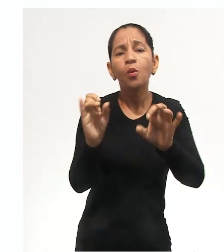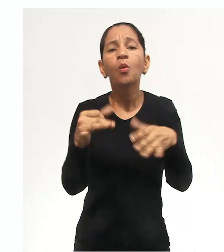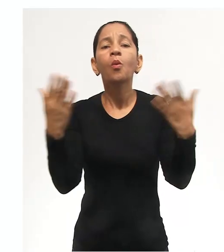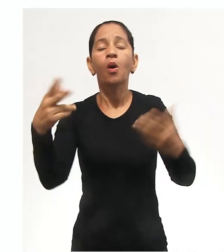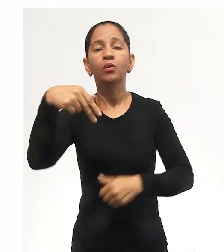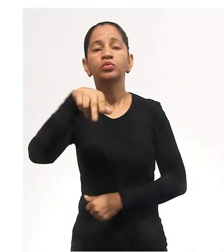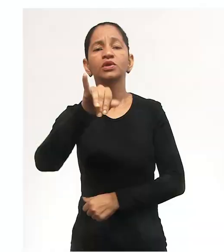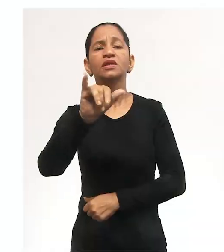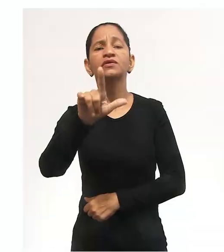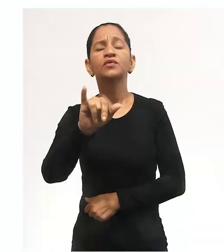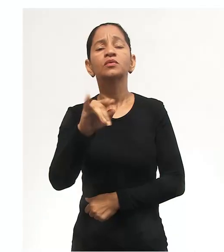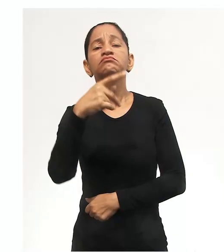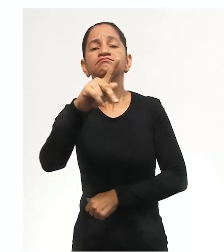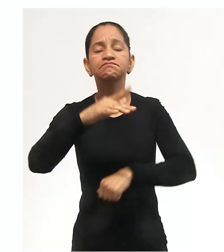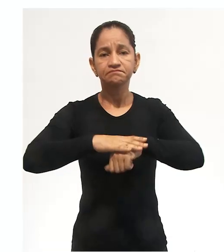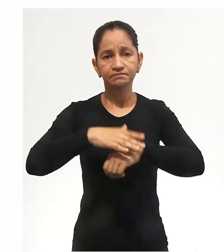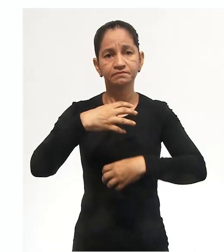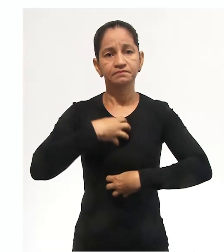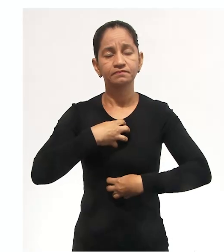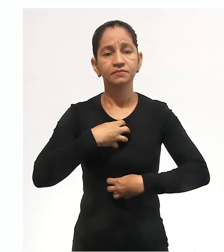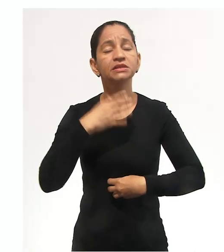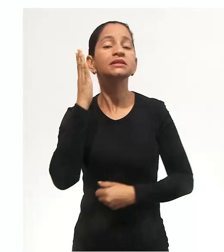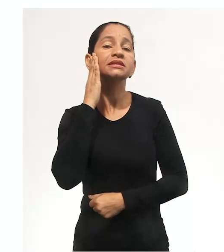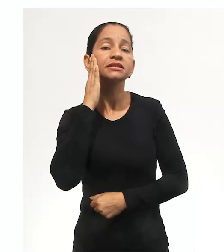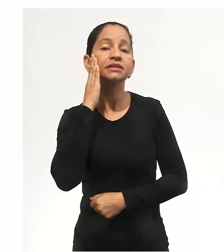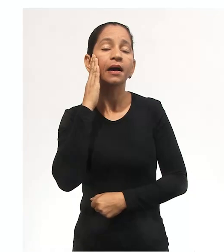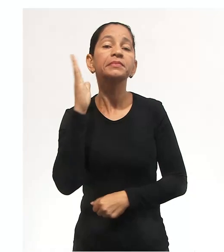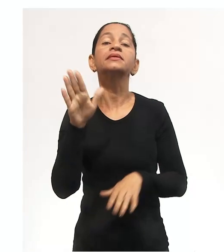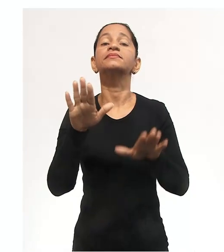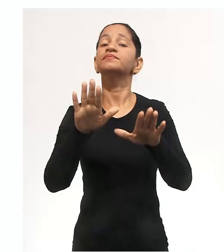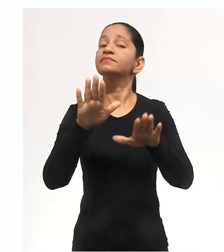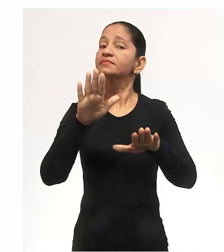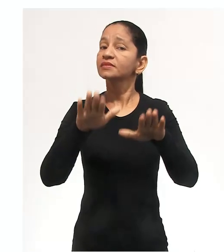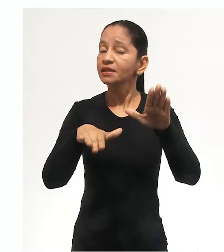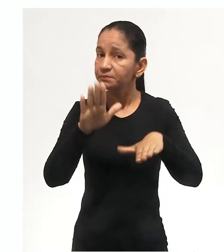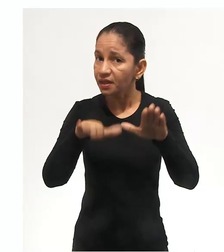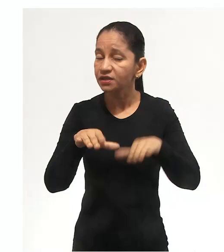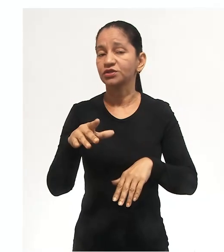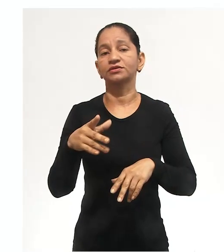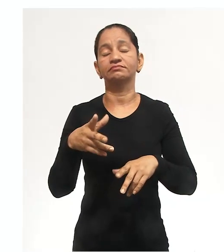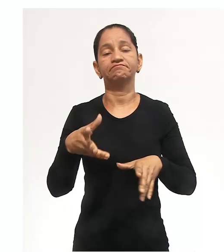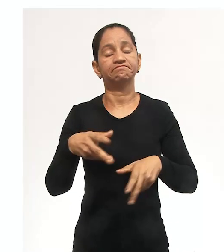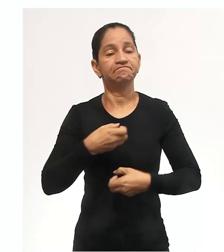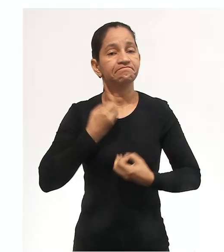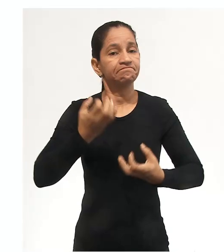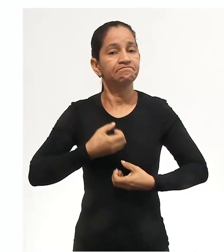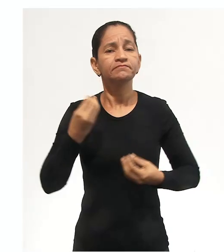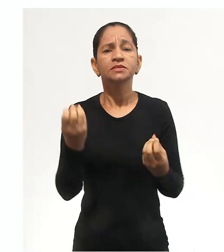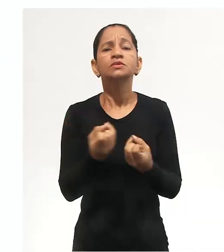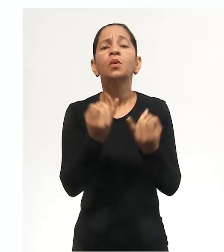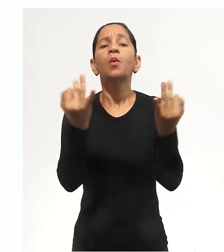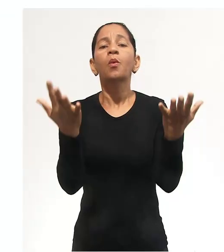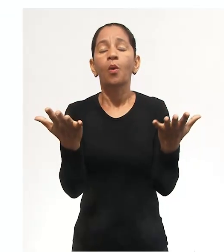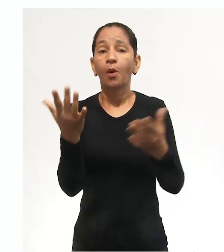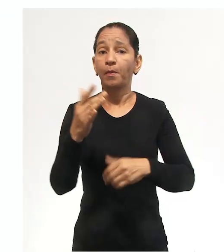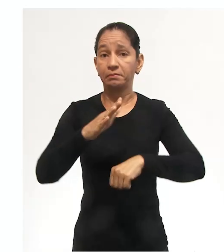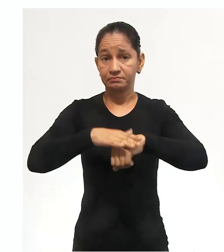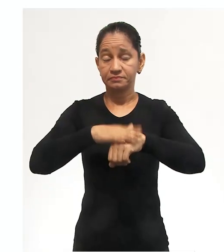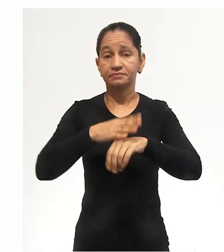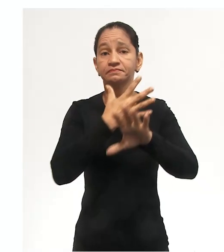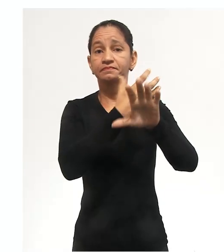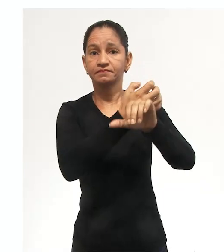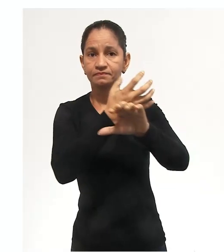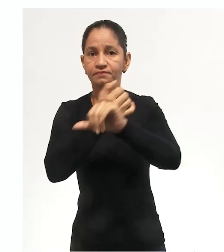indicam as diferentes situações que exigem formas distintas de expressão. É essencial que o emissor e